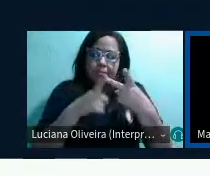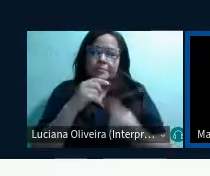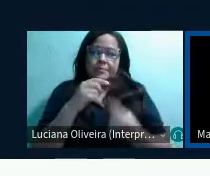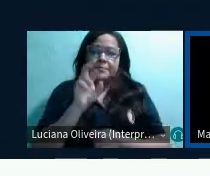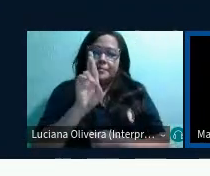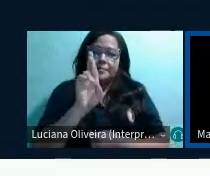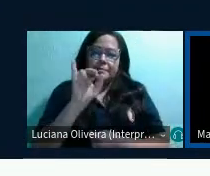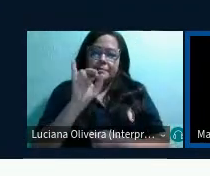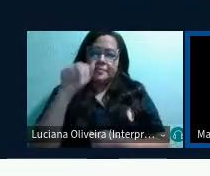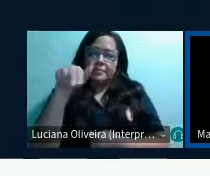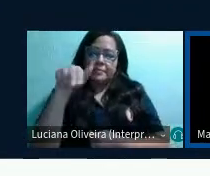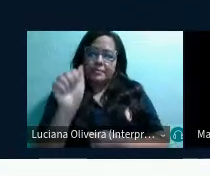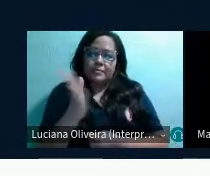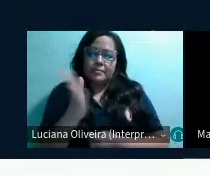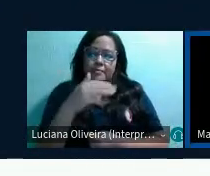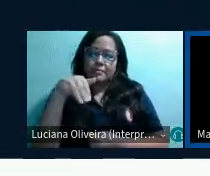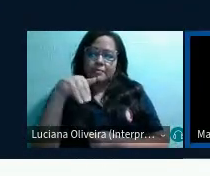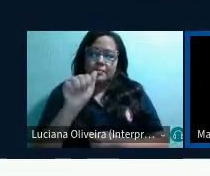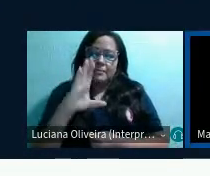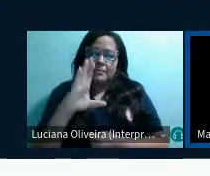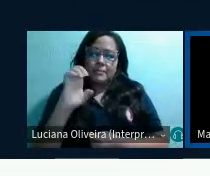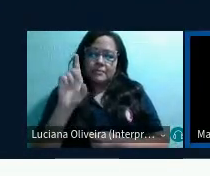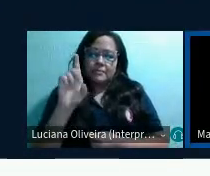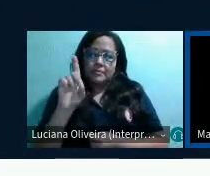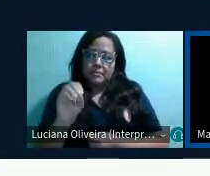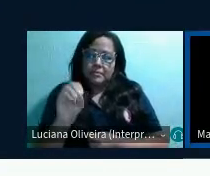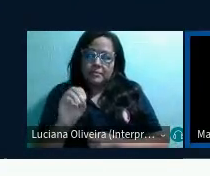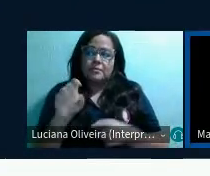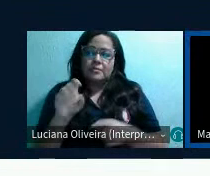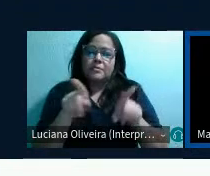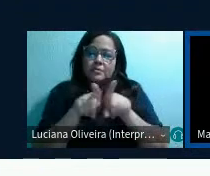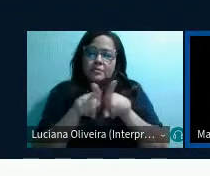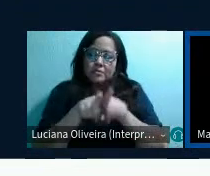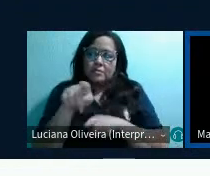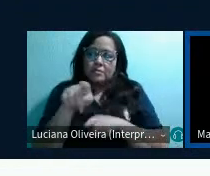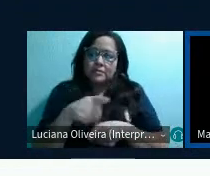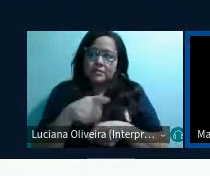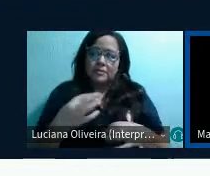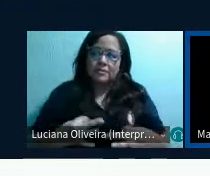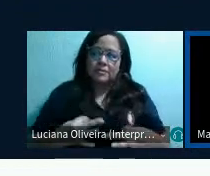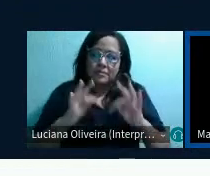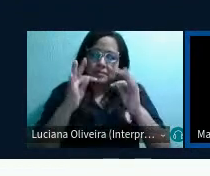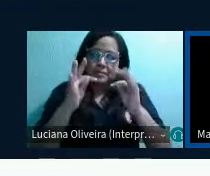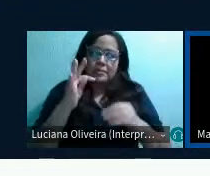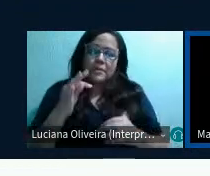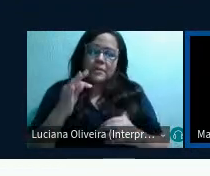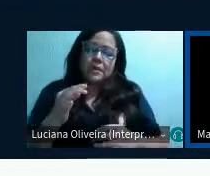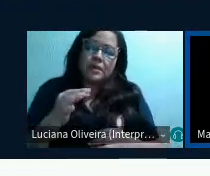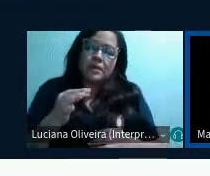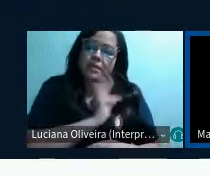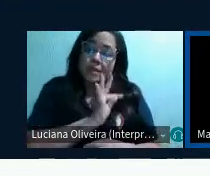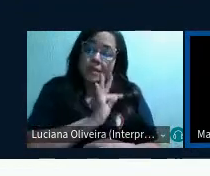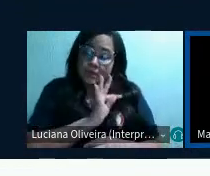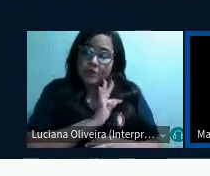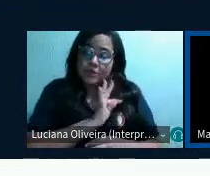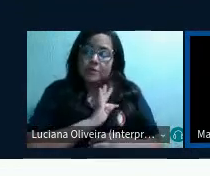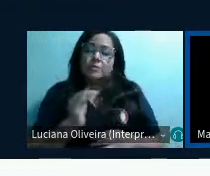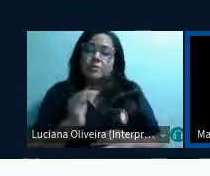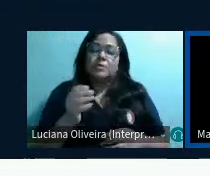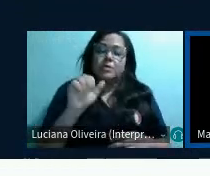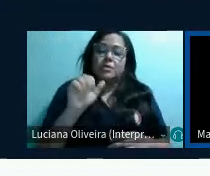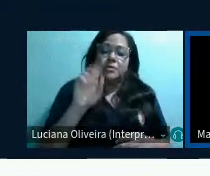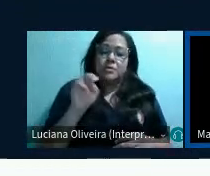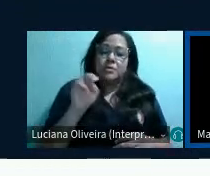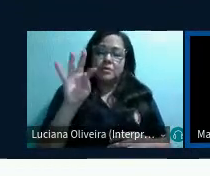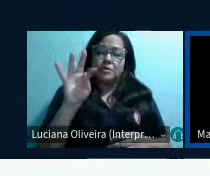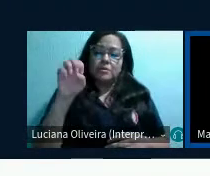automação. Ele também está no GESAM há o que, Renan? Uns 1 ano, 2 anos? Mais ou menos. E ele